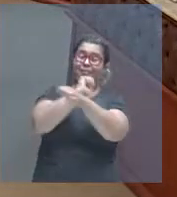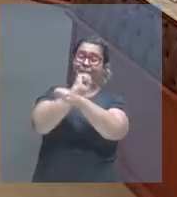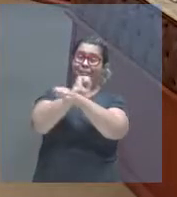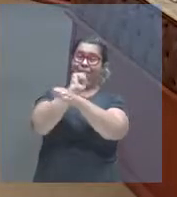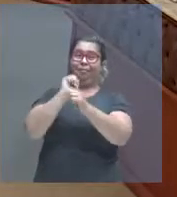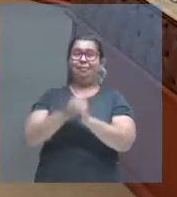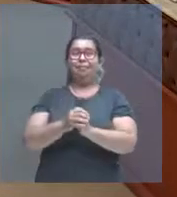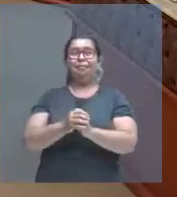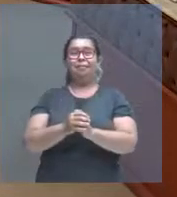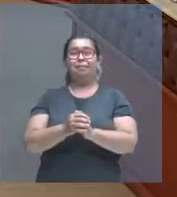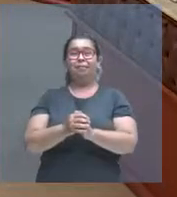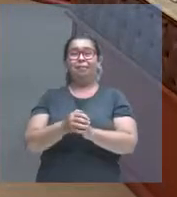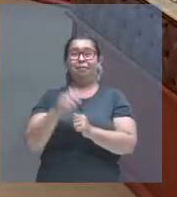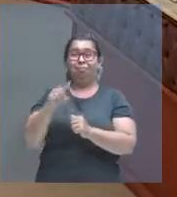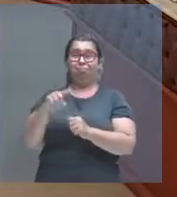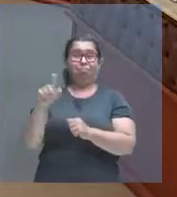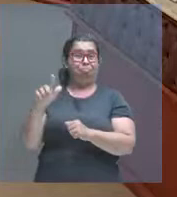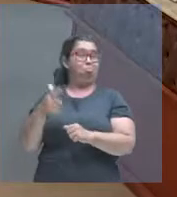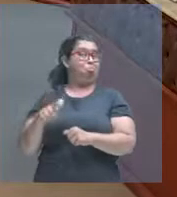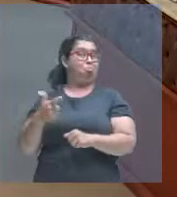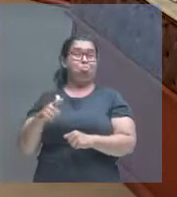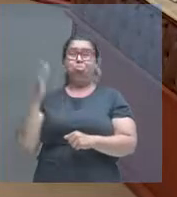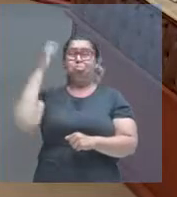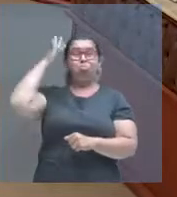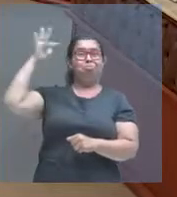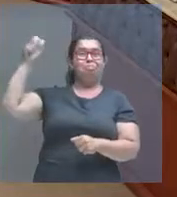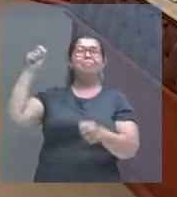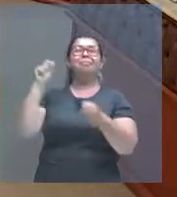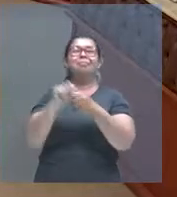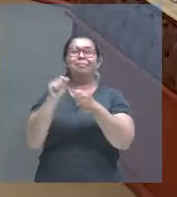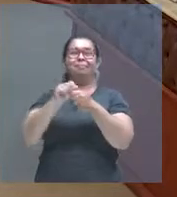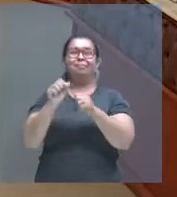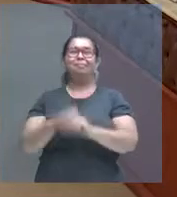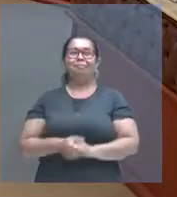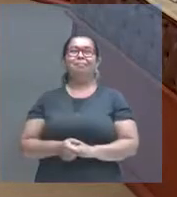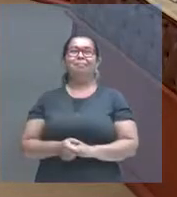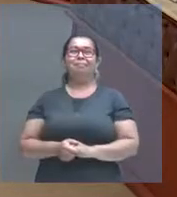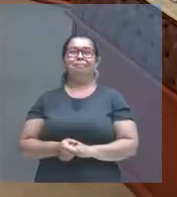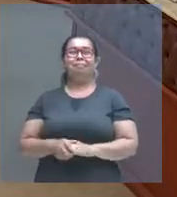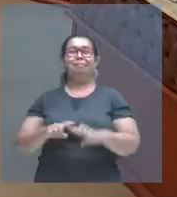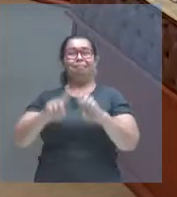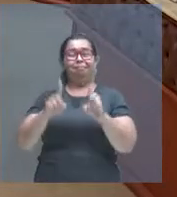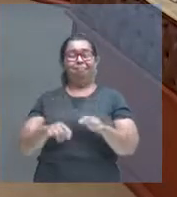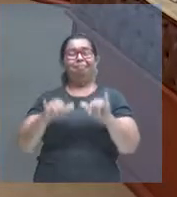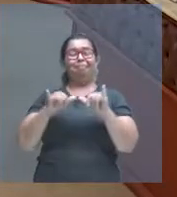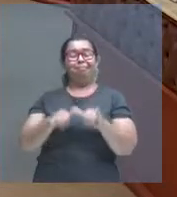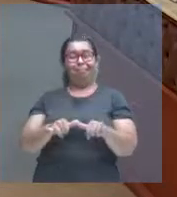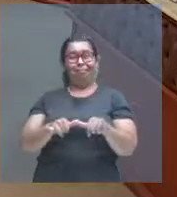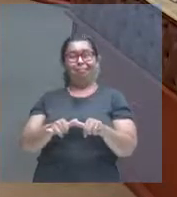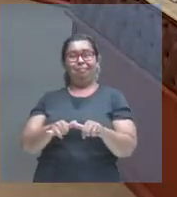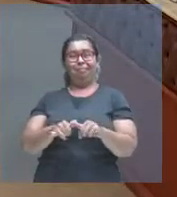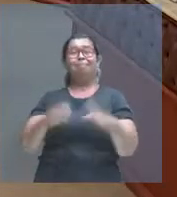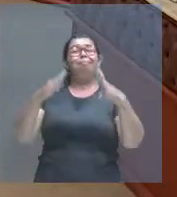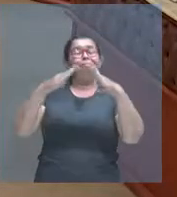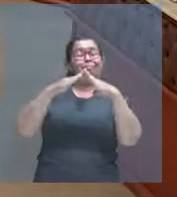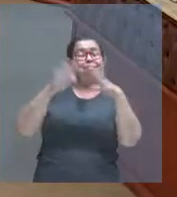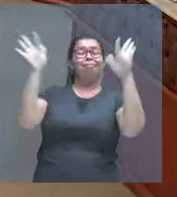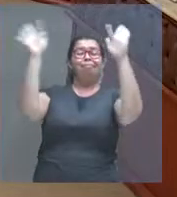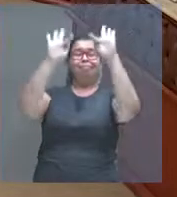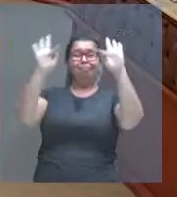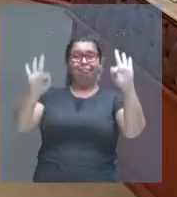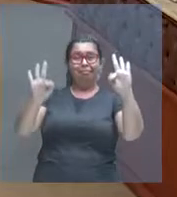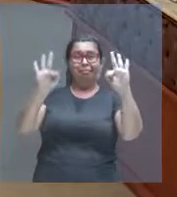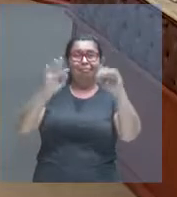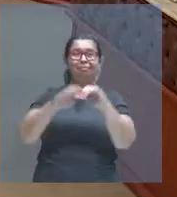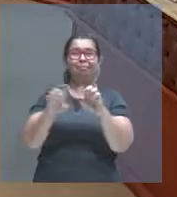lá. O senhor nem imagina que estão aprontando com o senhor lá, mas o senhor vai tá em casa, e o senhor vai, como